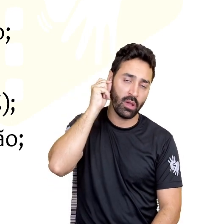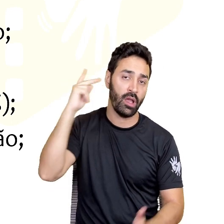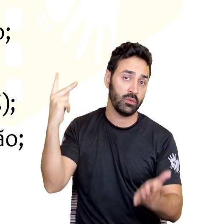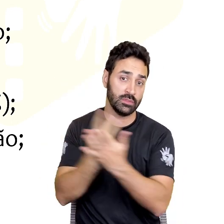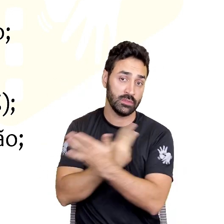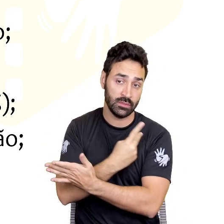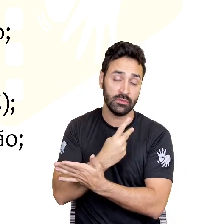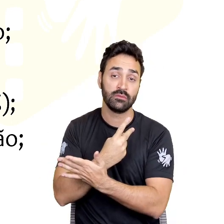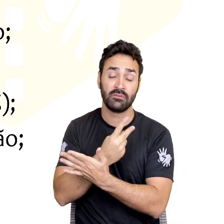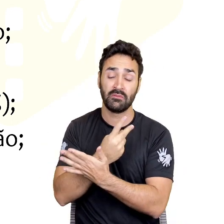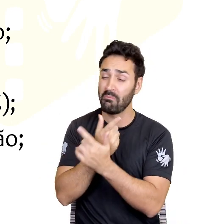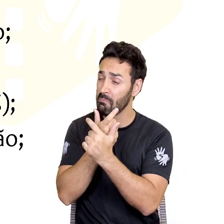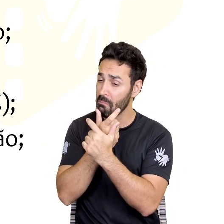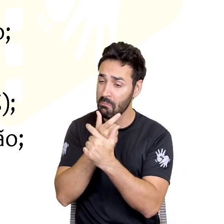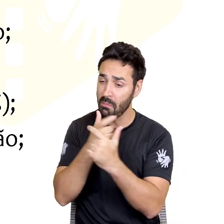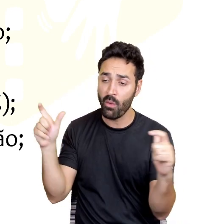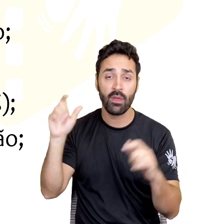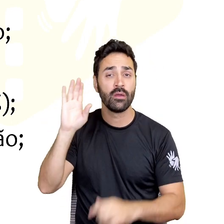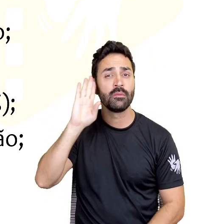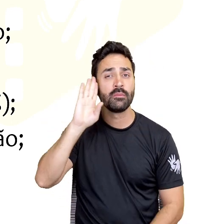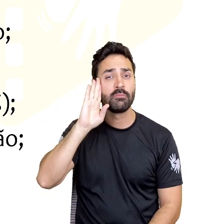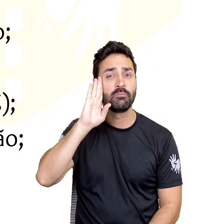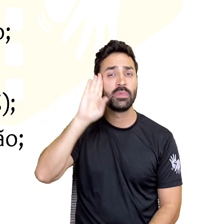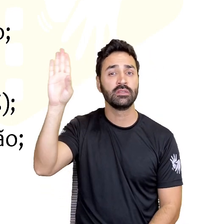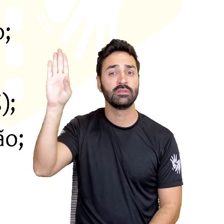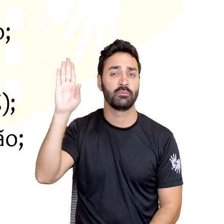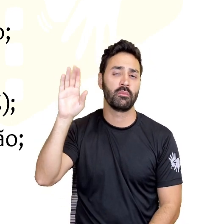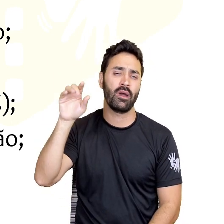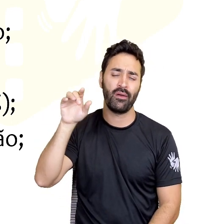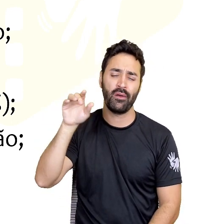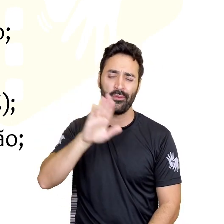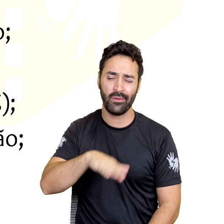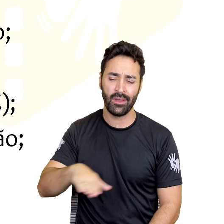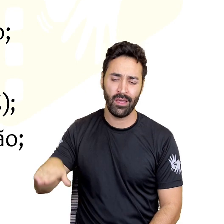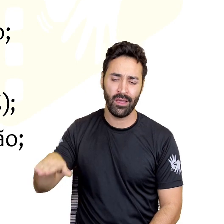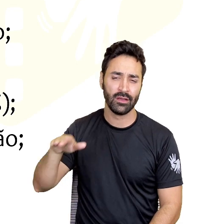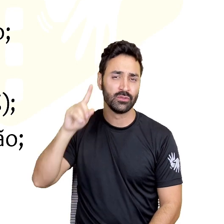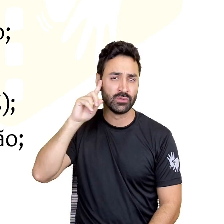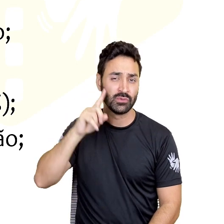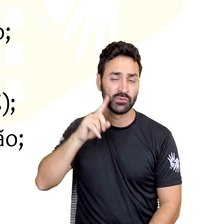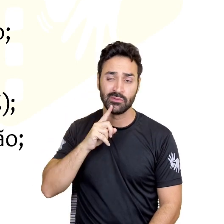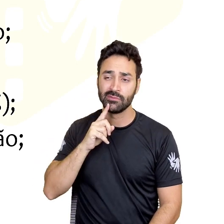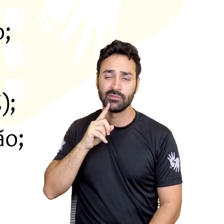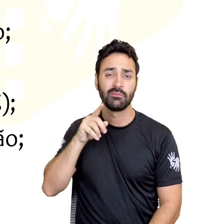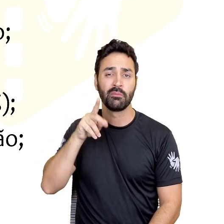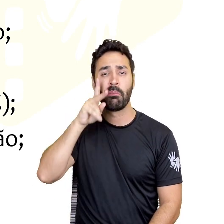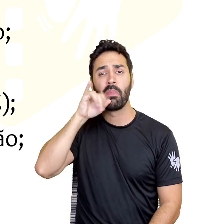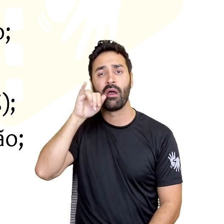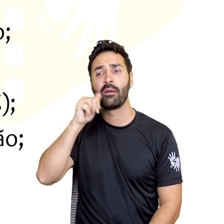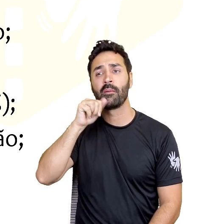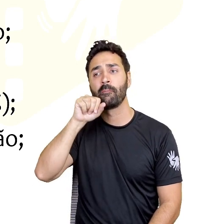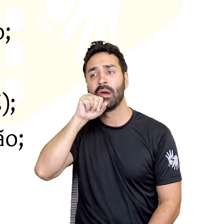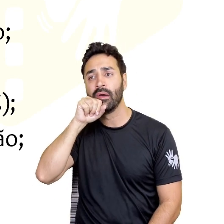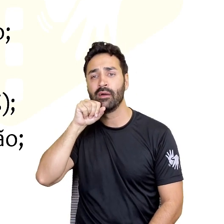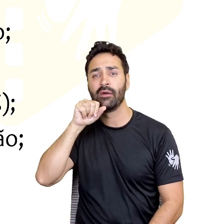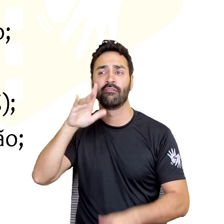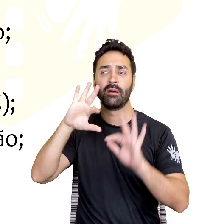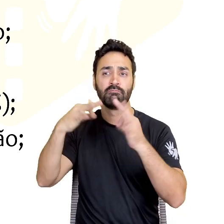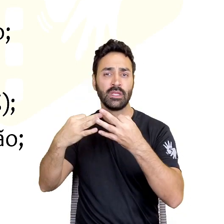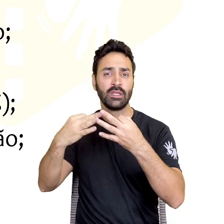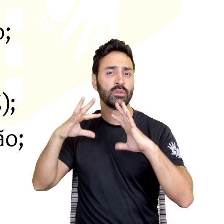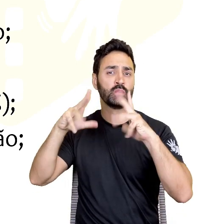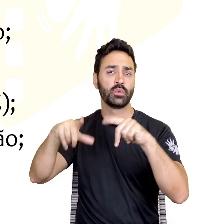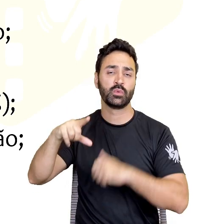vida, principalmente no caso da infância, elas estão cercadas por pessoas que não conhecem a língua de